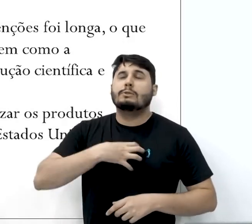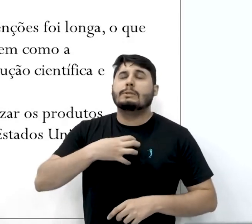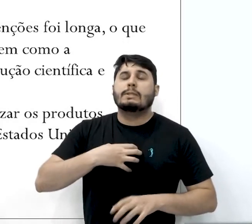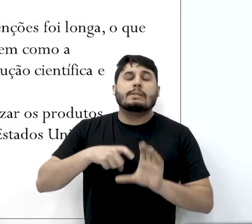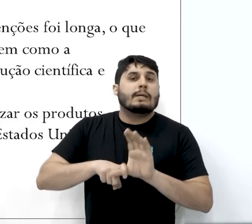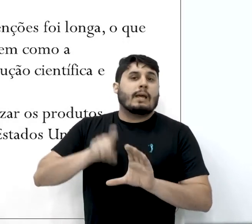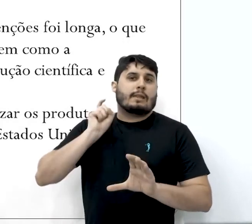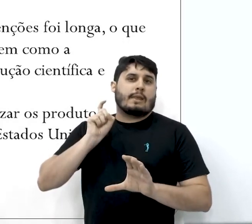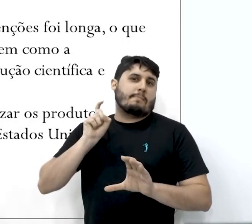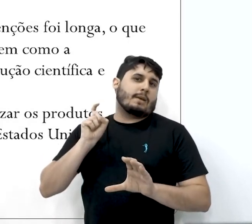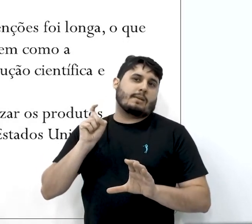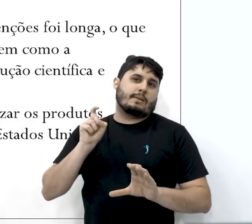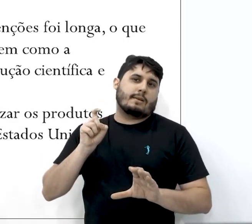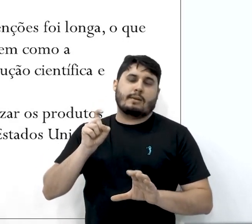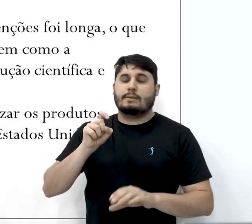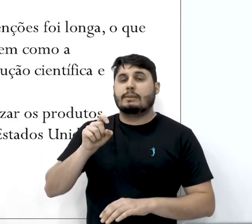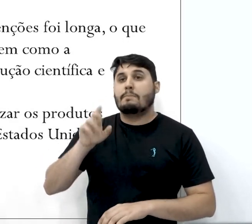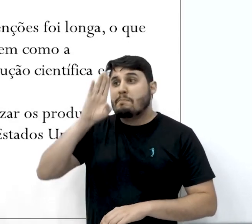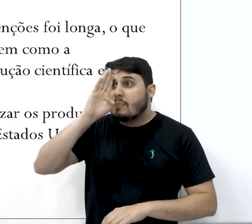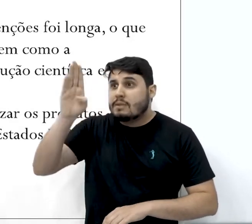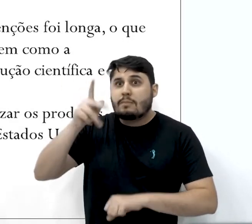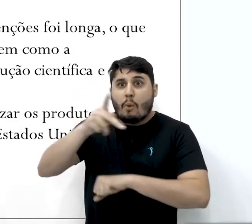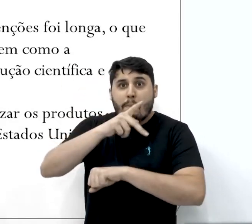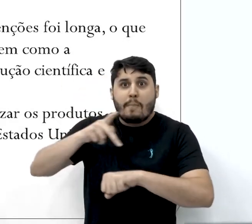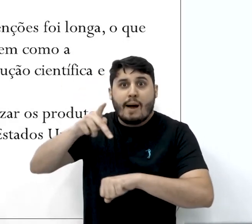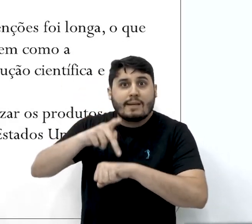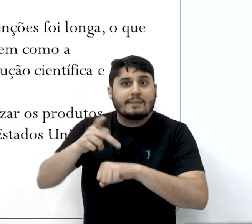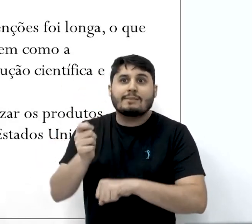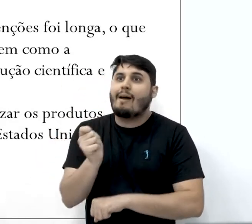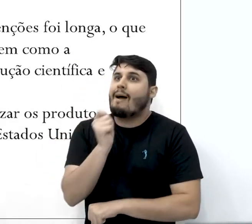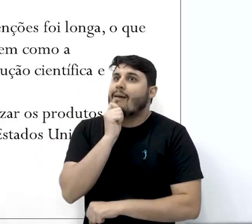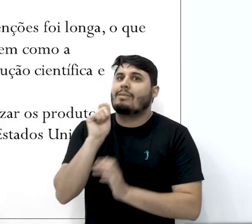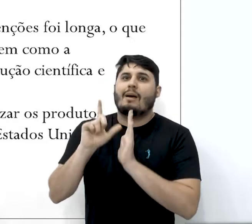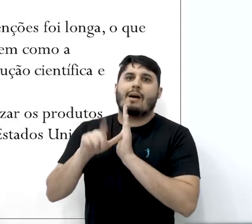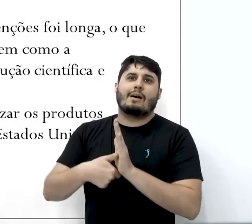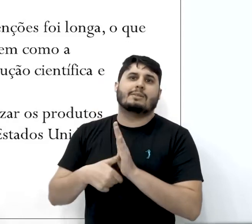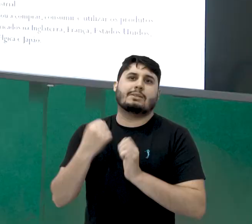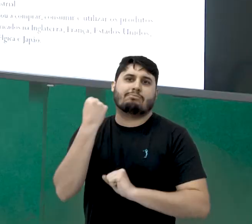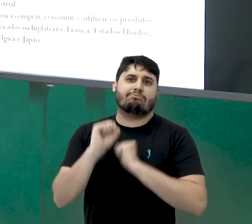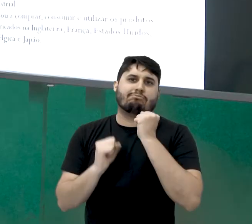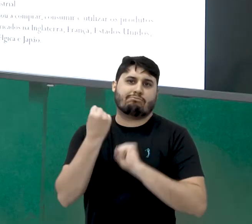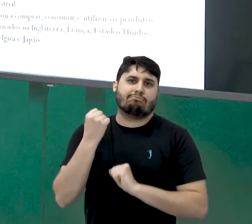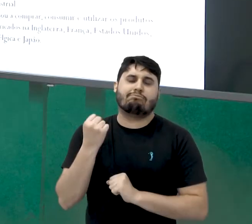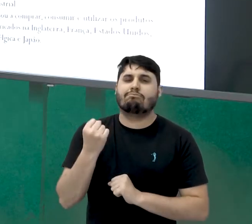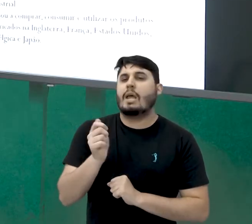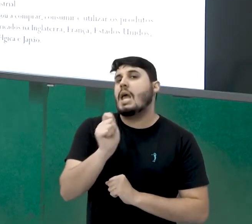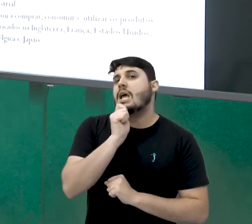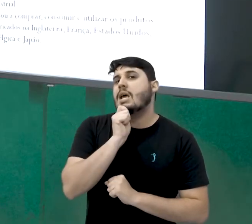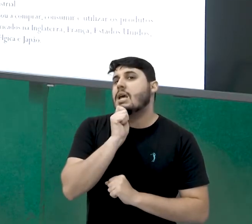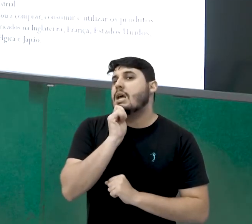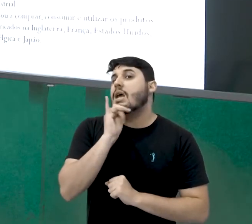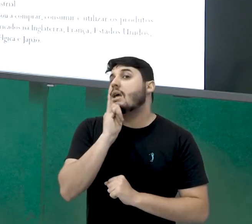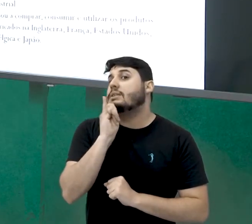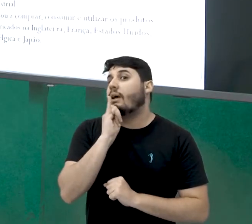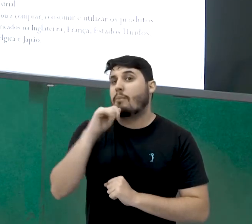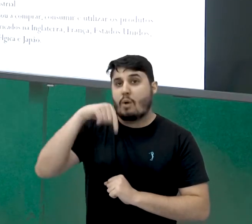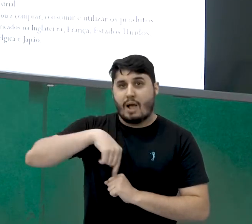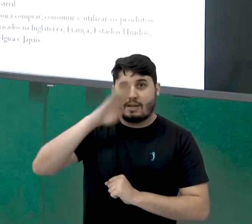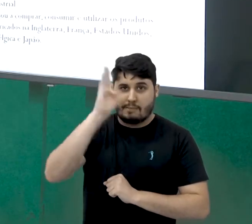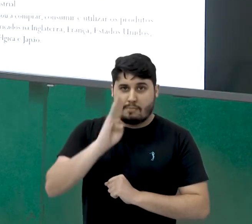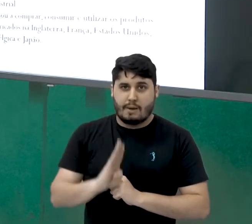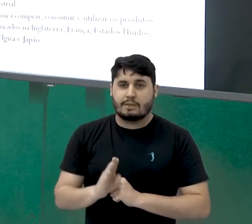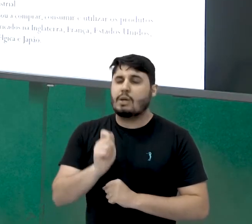países não industrializados em relação a essa revolução científica. Por exemplo, até hoje o Brasil tem uma forte